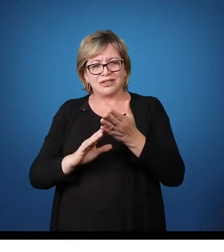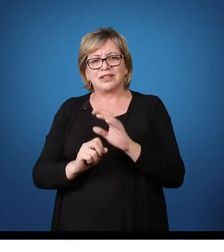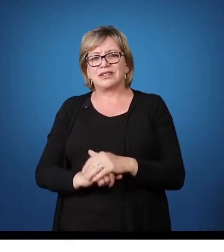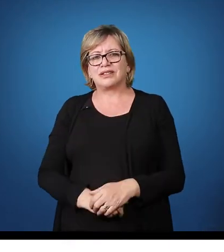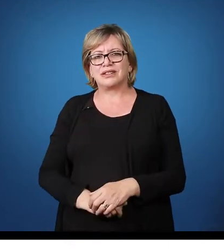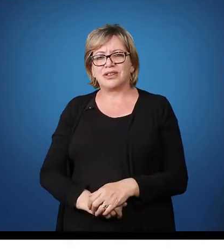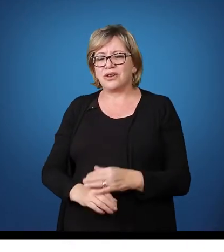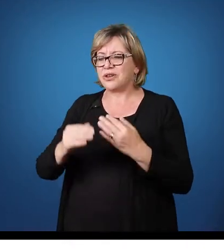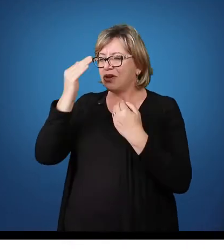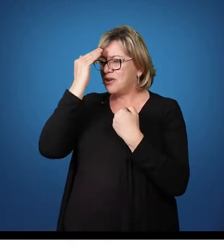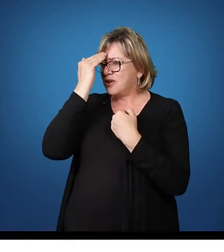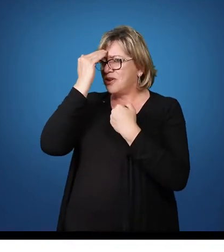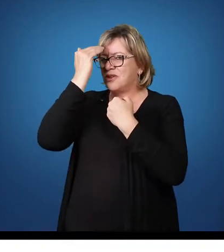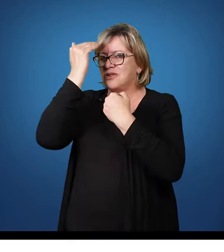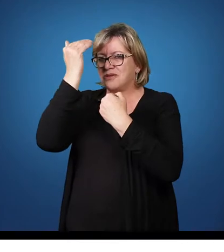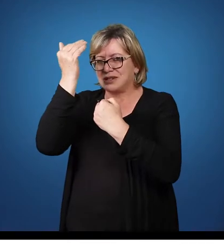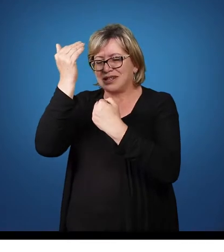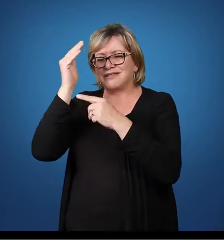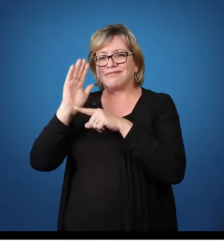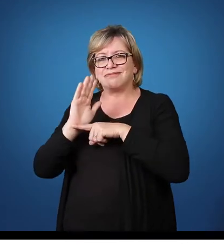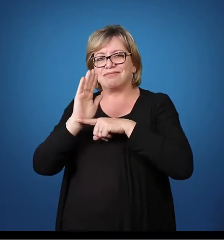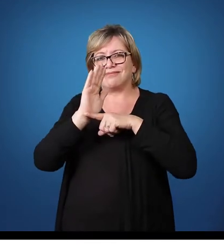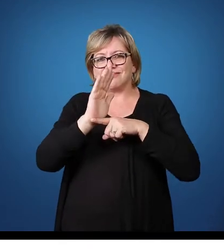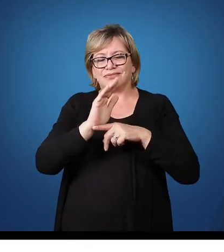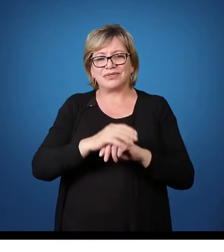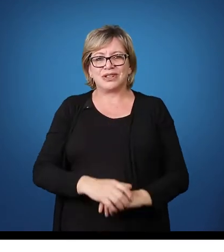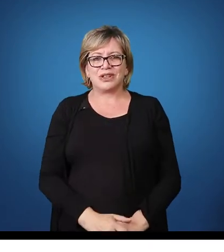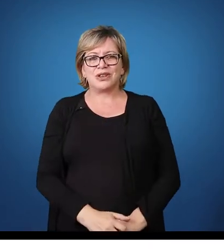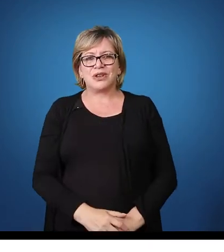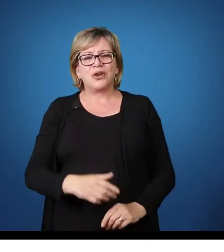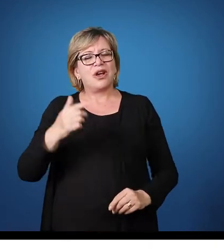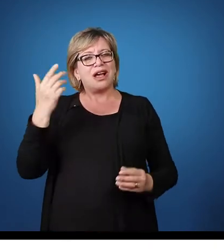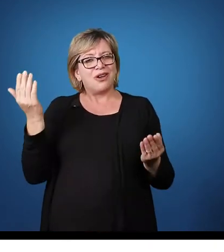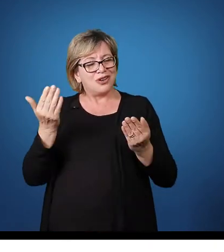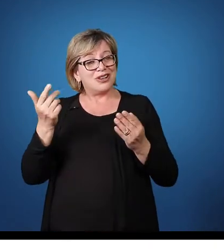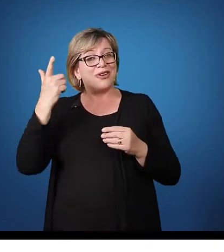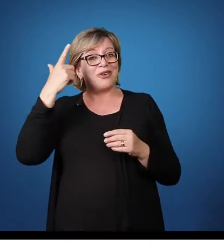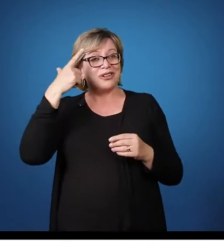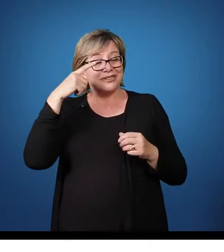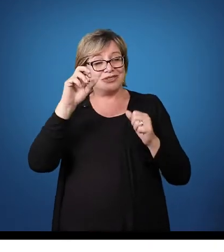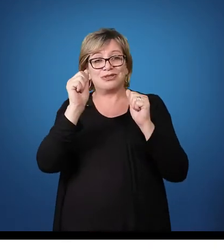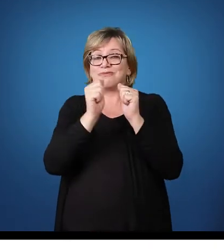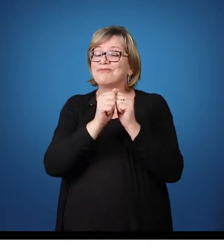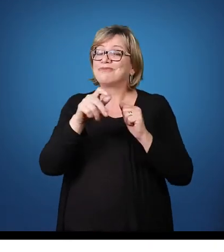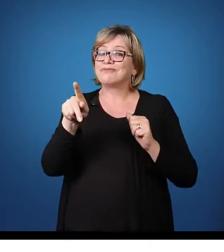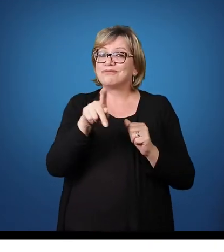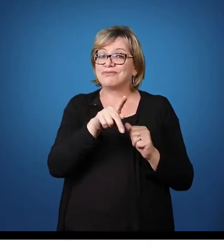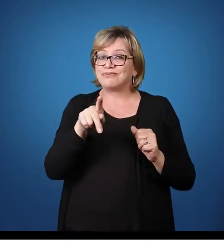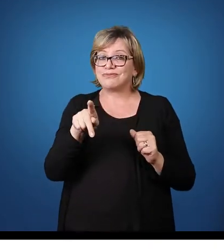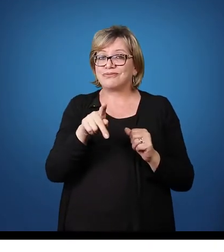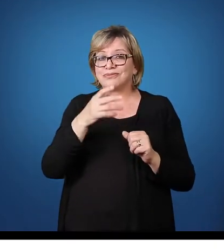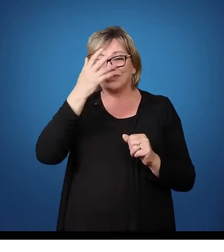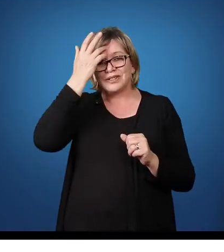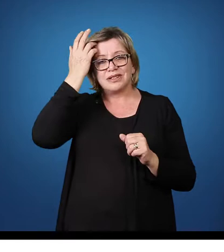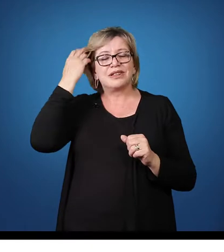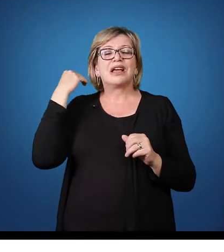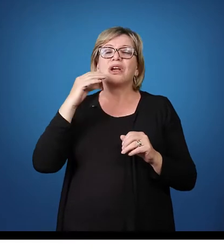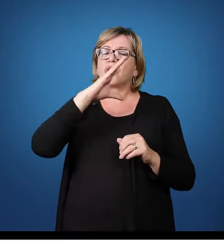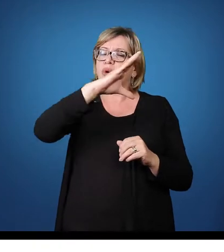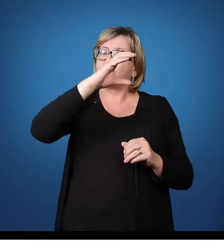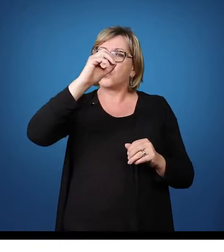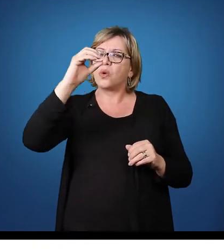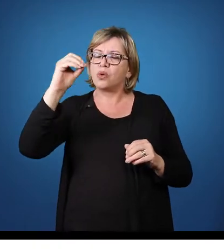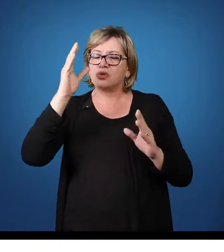Mais uma vez, agradeço pela sua contribuição. Novamente, estamos com a professora Juscelene, a coordenadora já nos contou